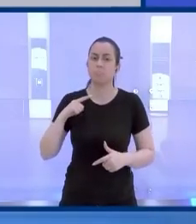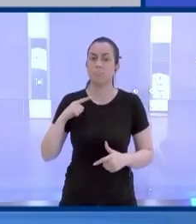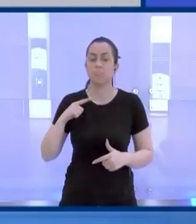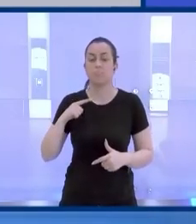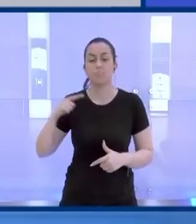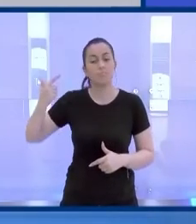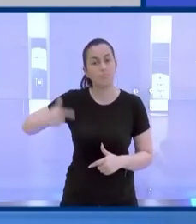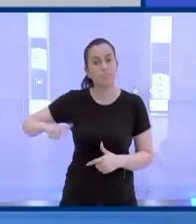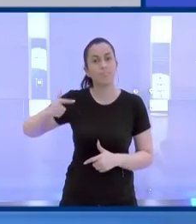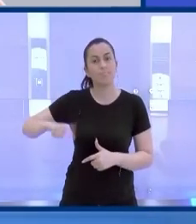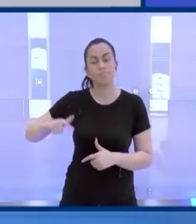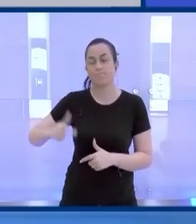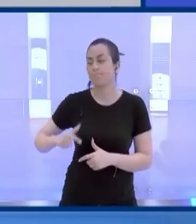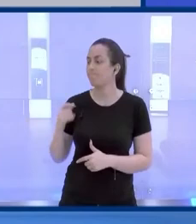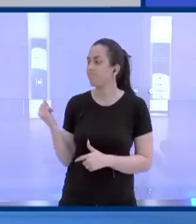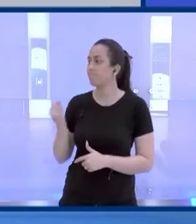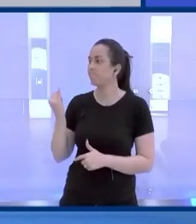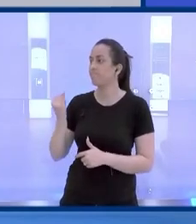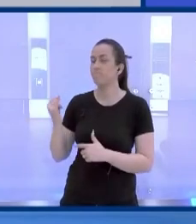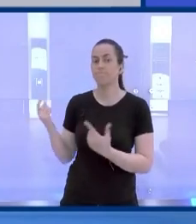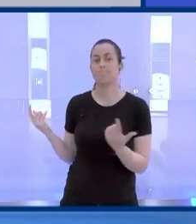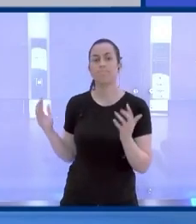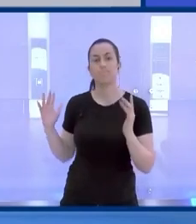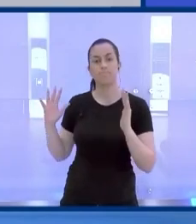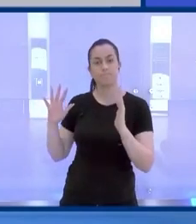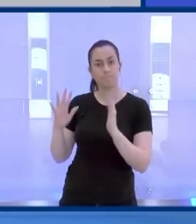cada vez mais relevante quando a gente tem